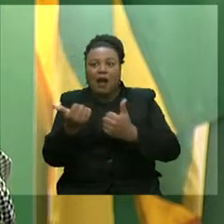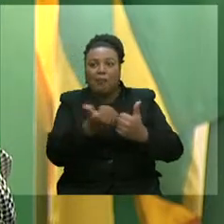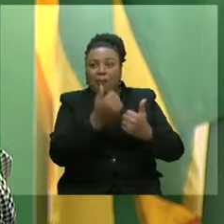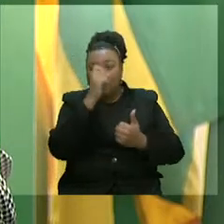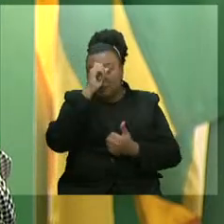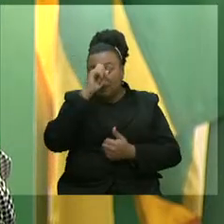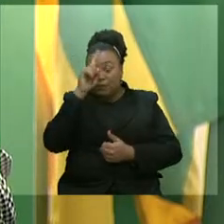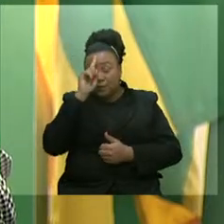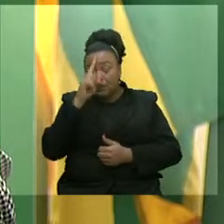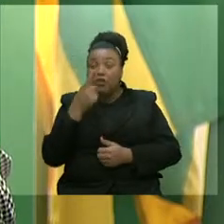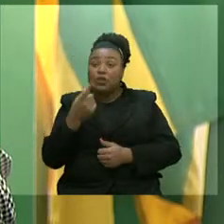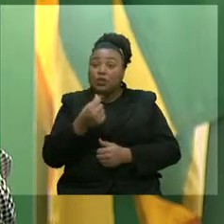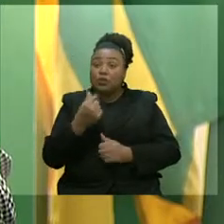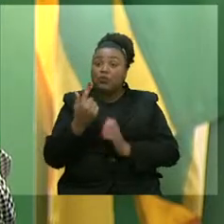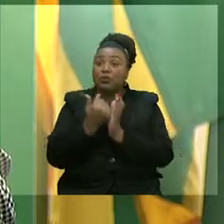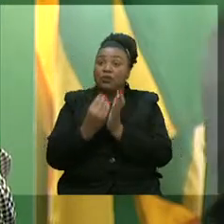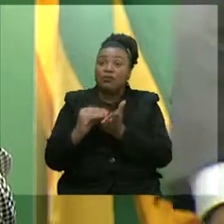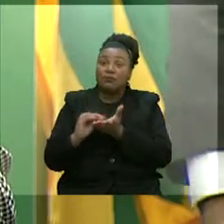hospitais, com recurso